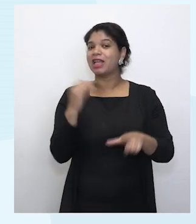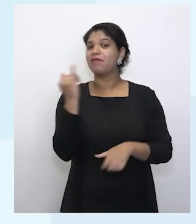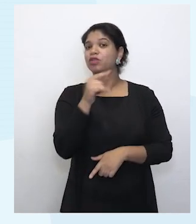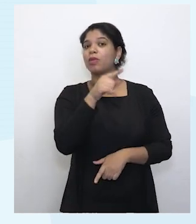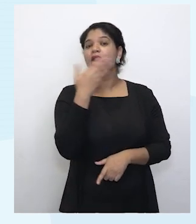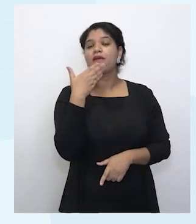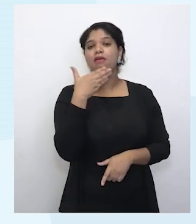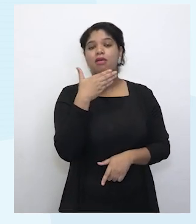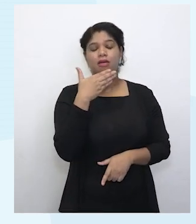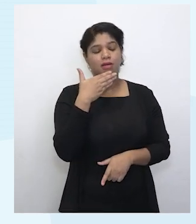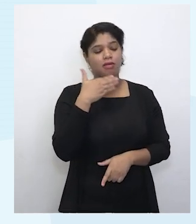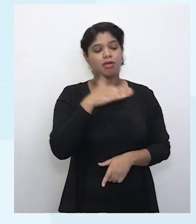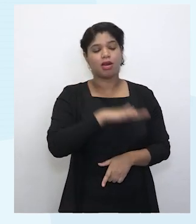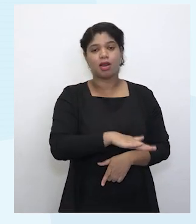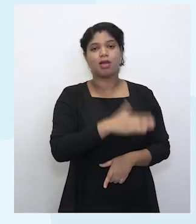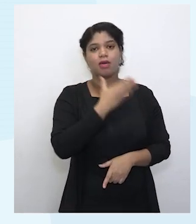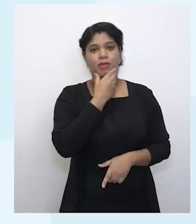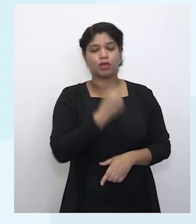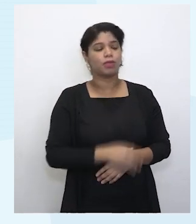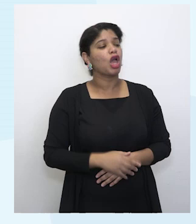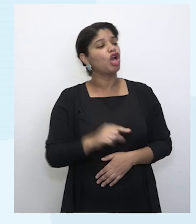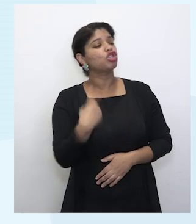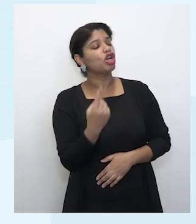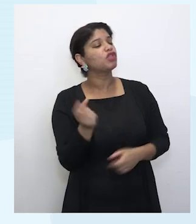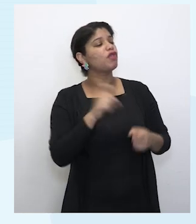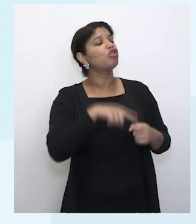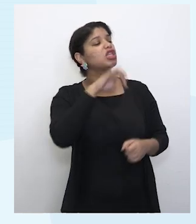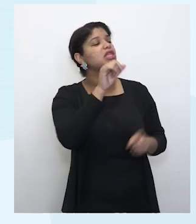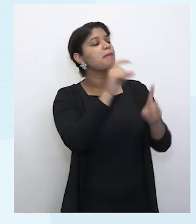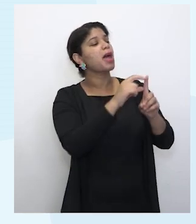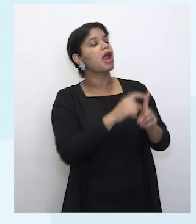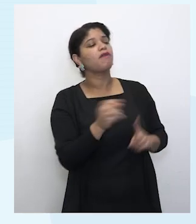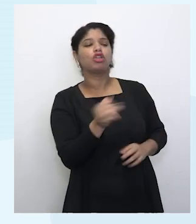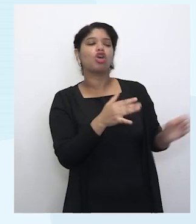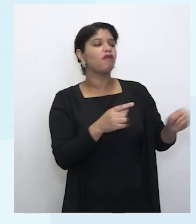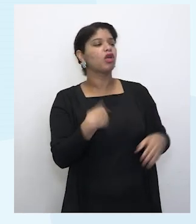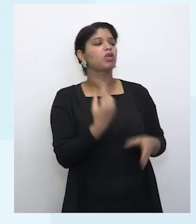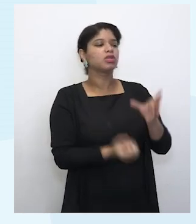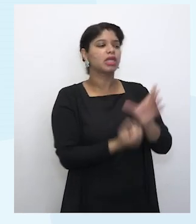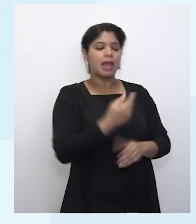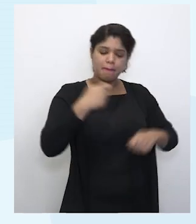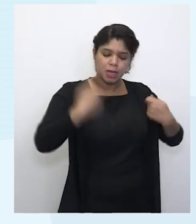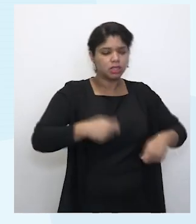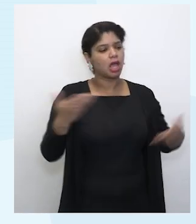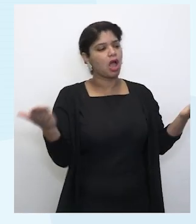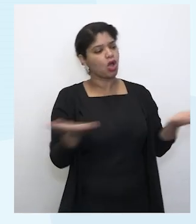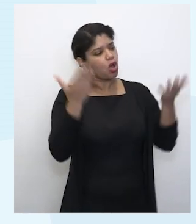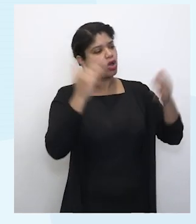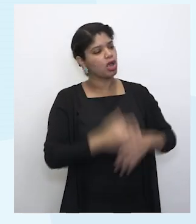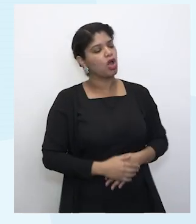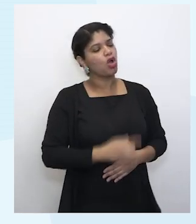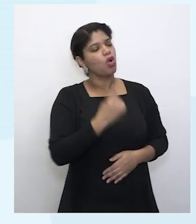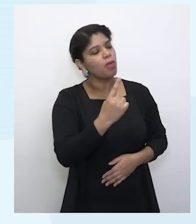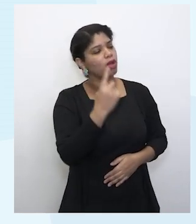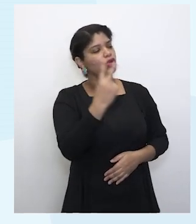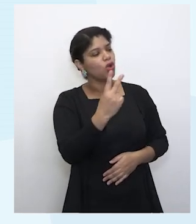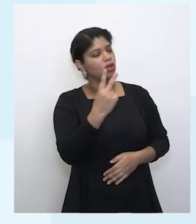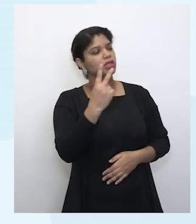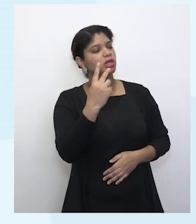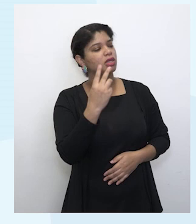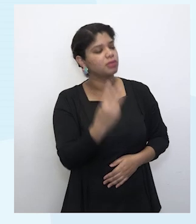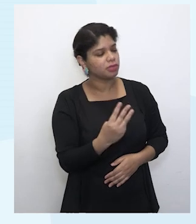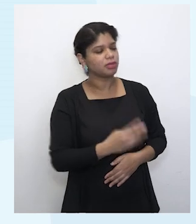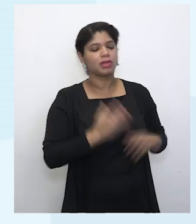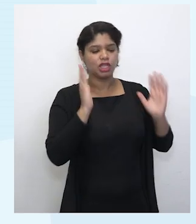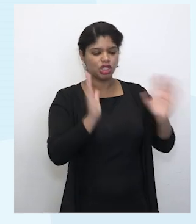só voltaremos se nos derem novas palavras para formar. E tem que ser agora. 1, 2, meia